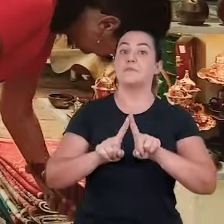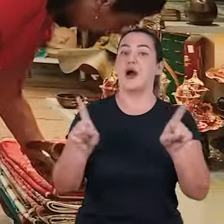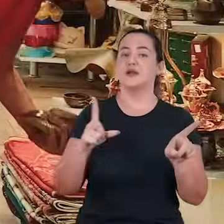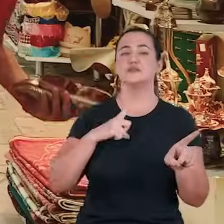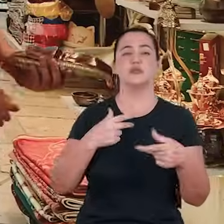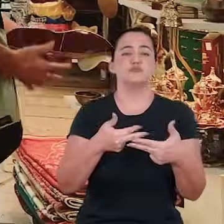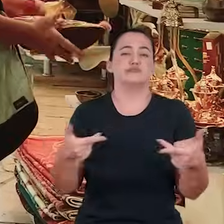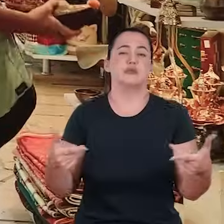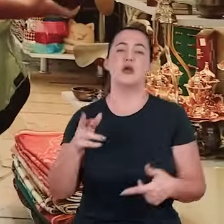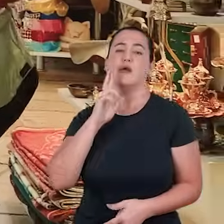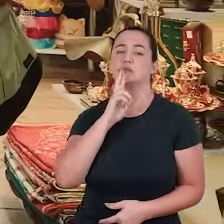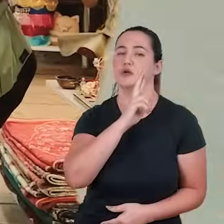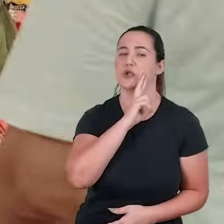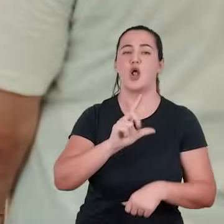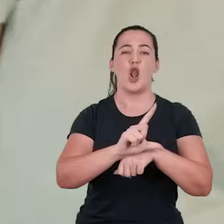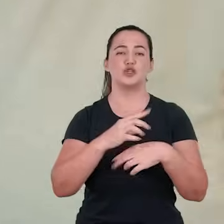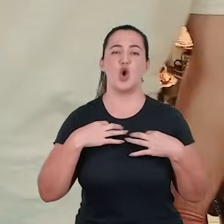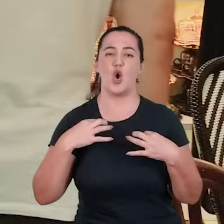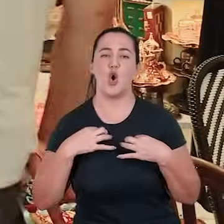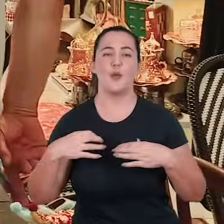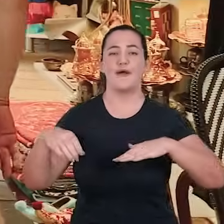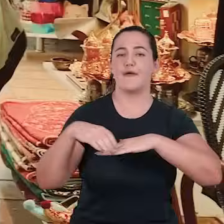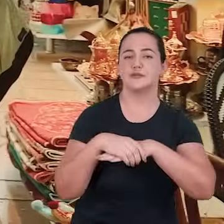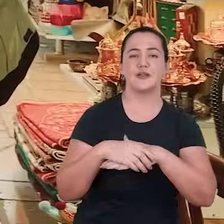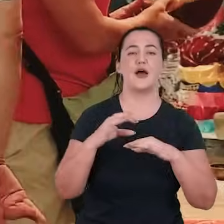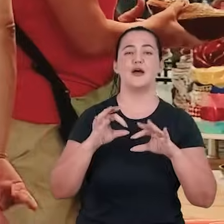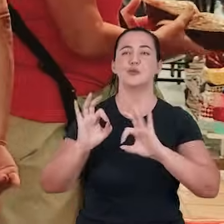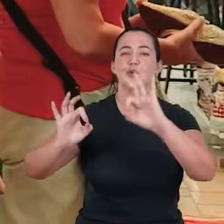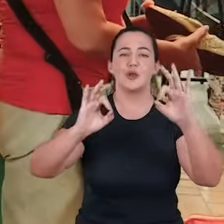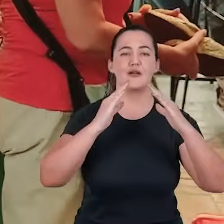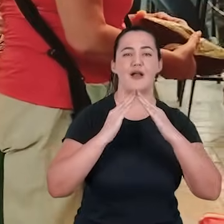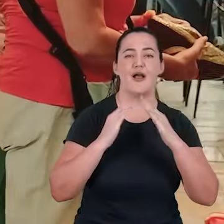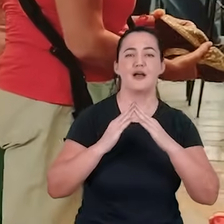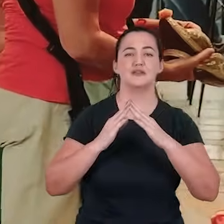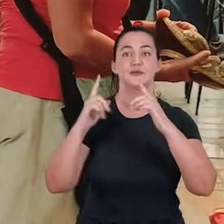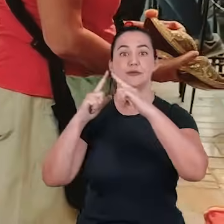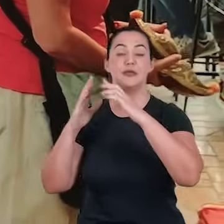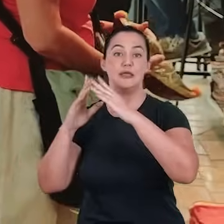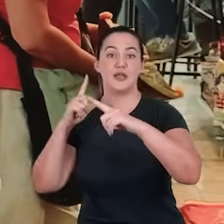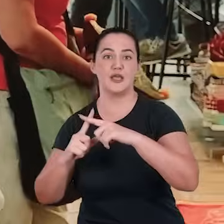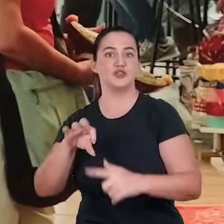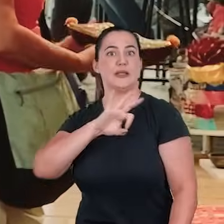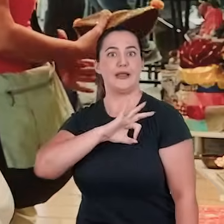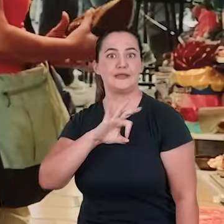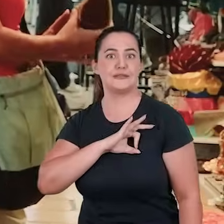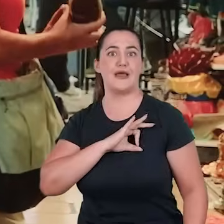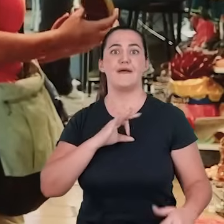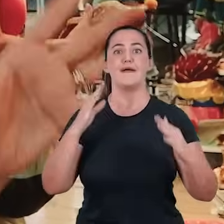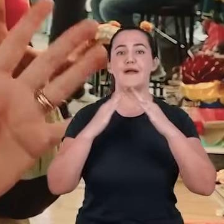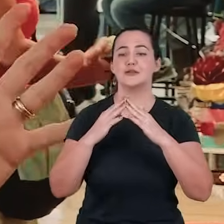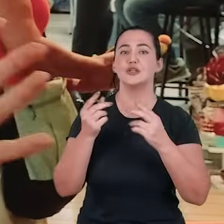tudo. Restaurantes, lojas de roupa, calçado, decoração de casa, mesquita, delegacia, casas de